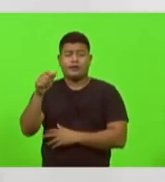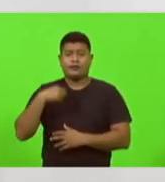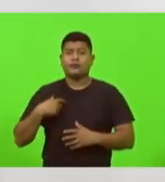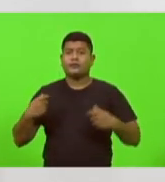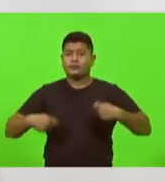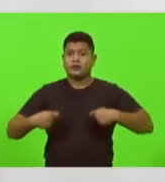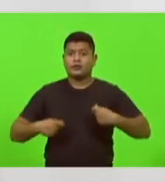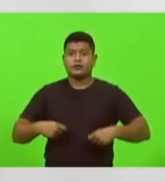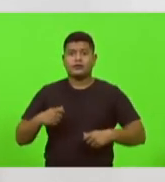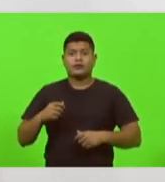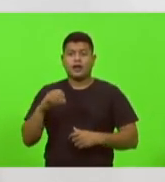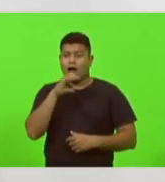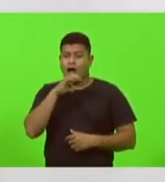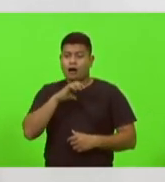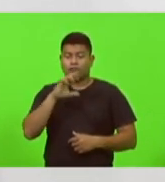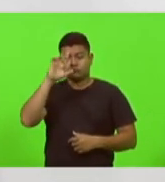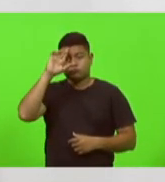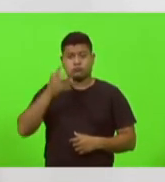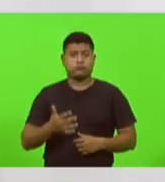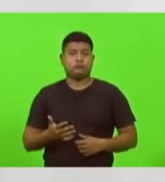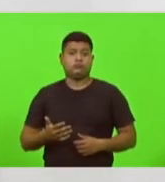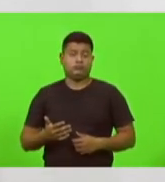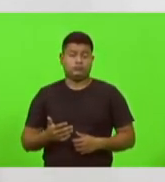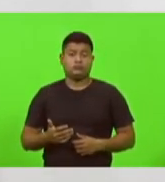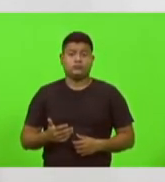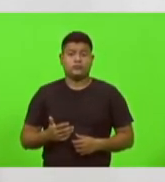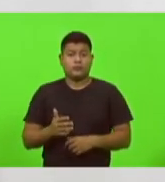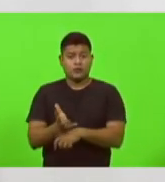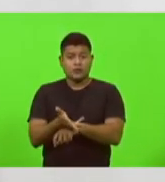agilidade e, evidentemente, com